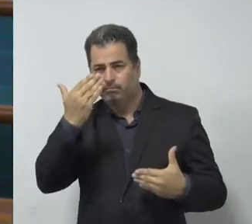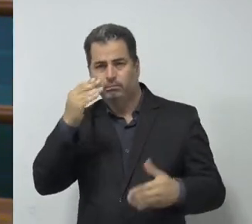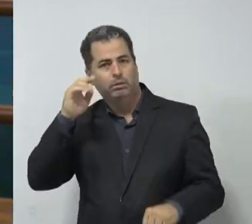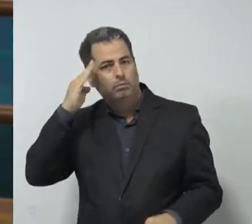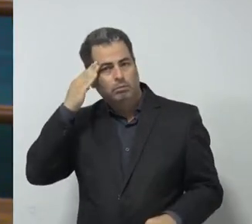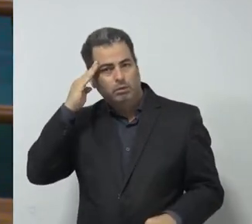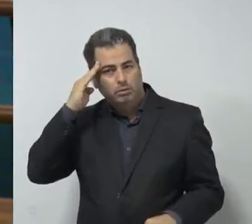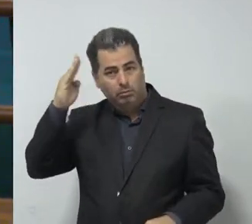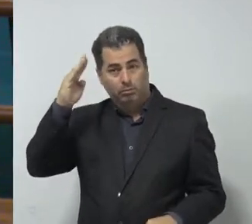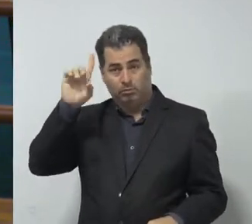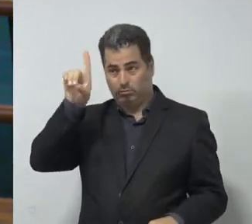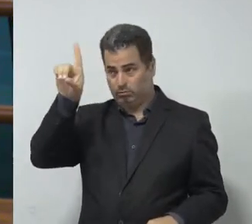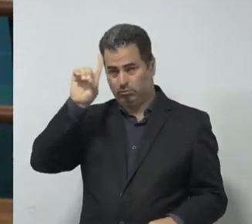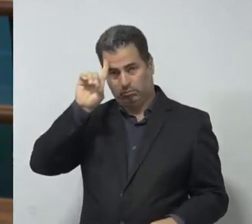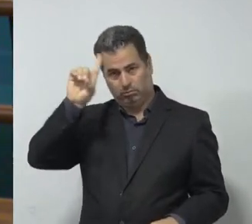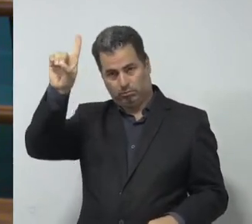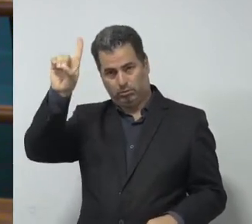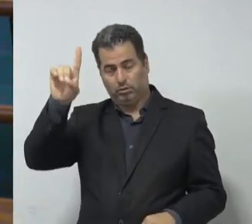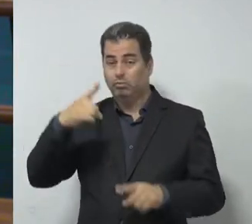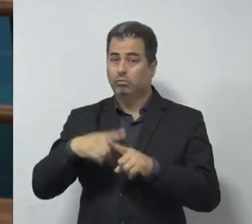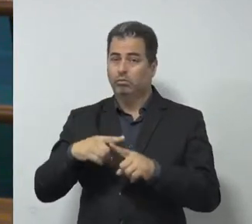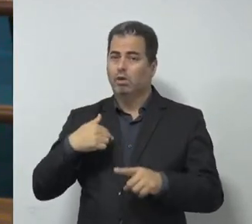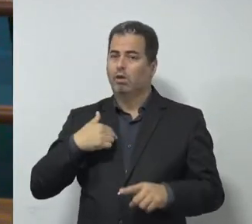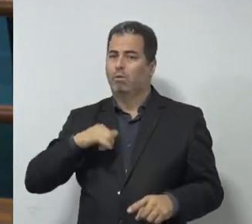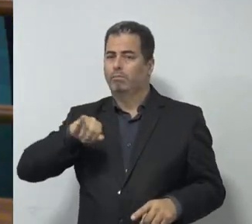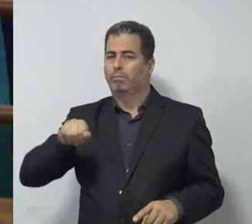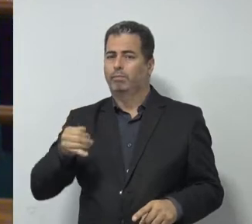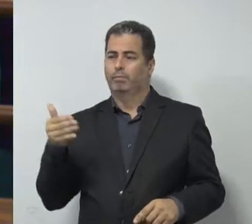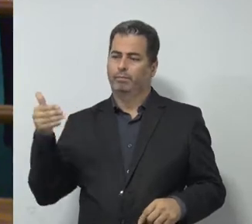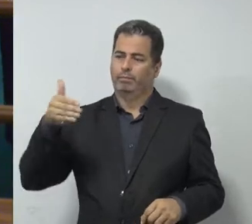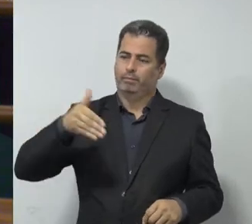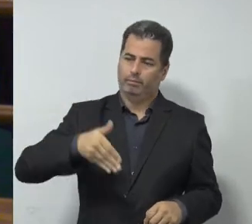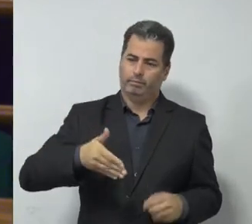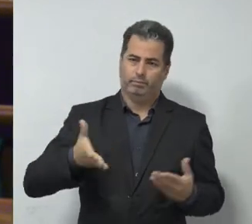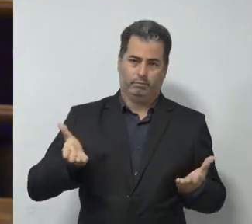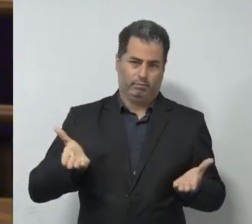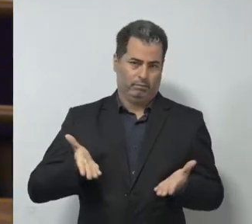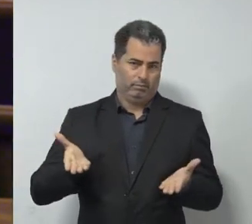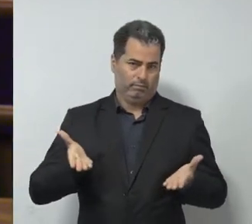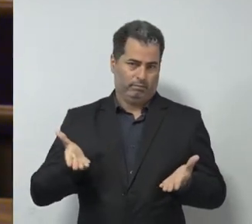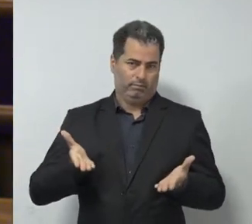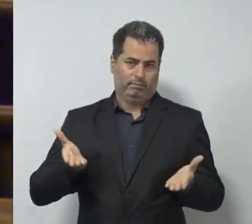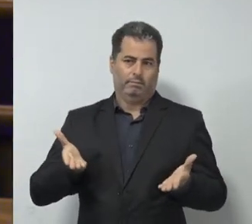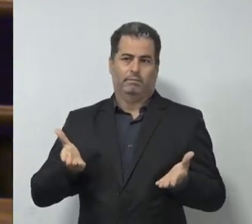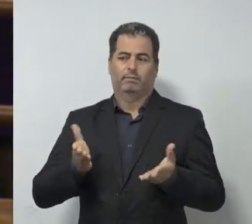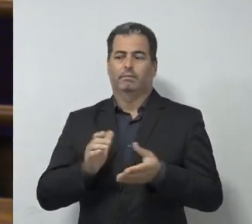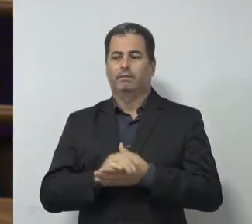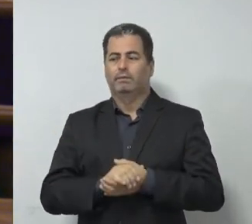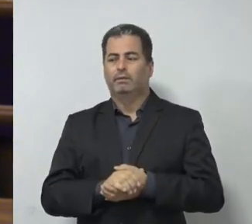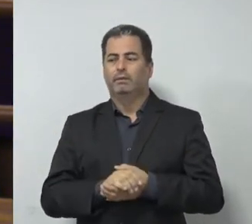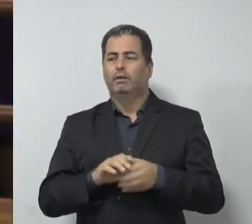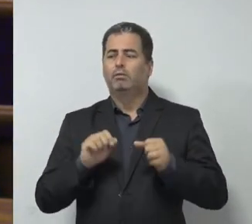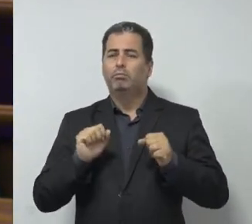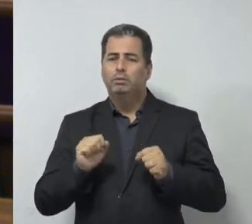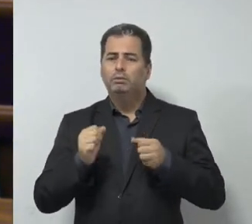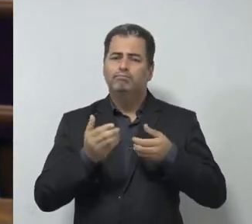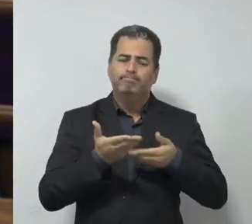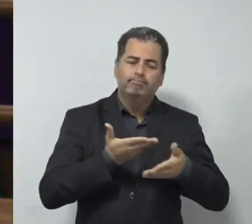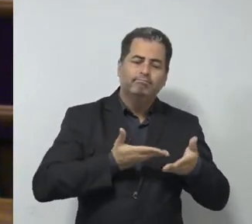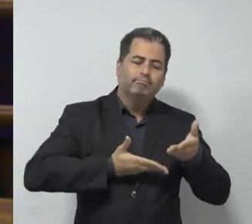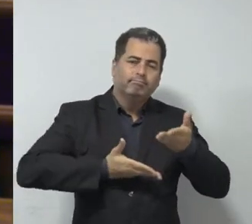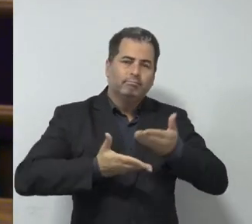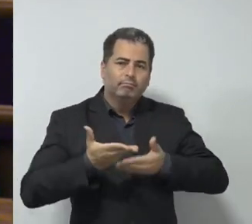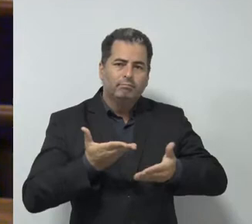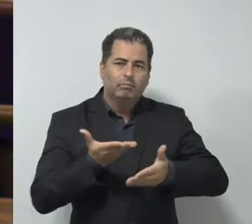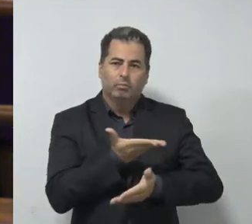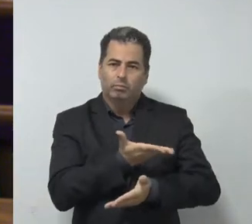principalmente a Deus, pela oportunidade de estar aqui nessa noite e poder compartilhar